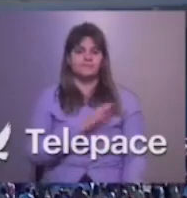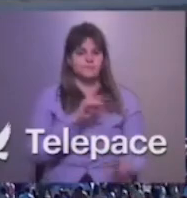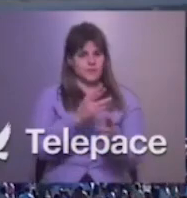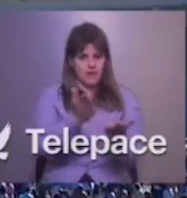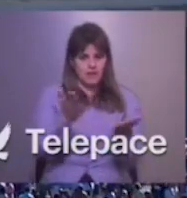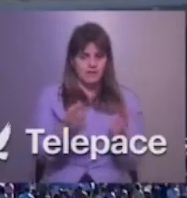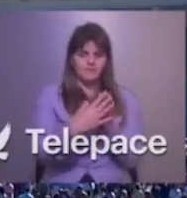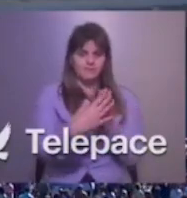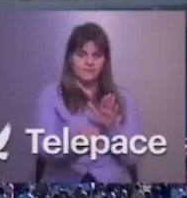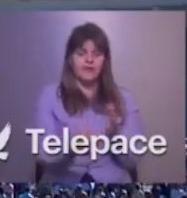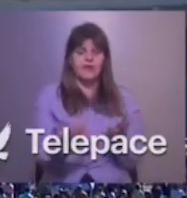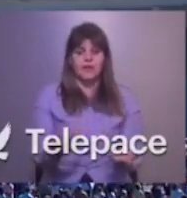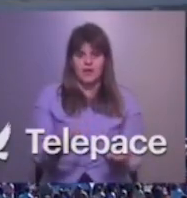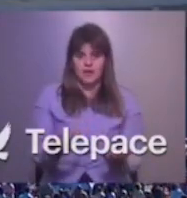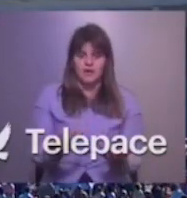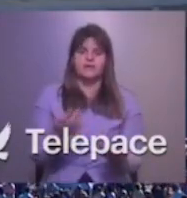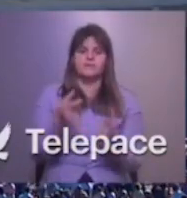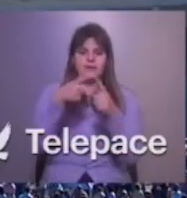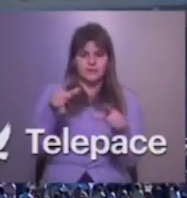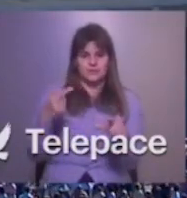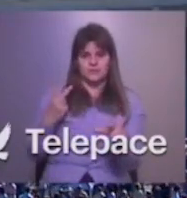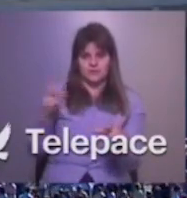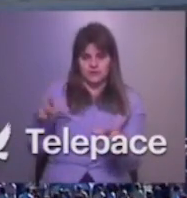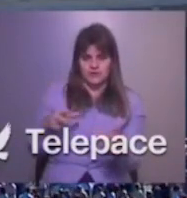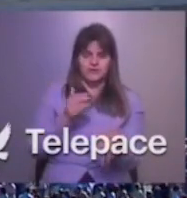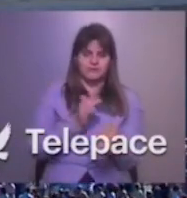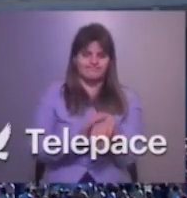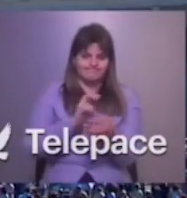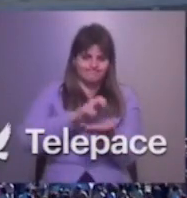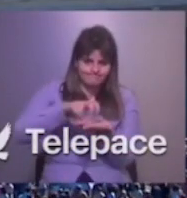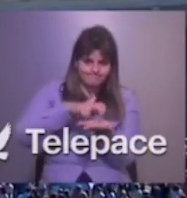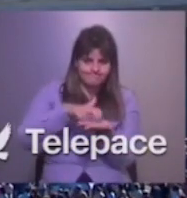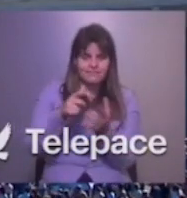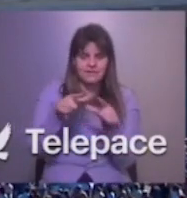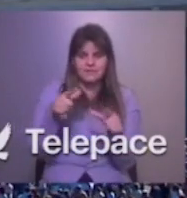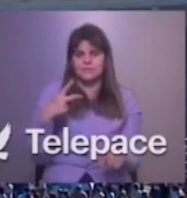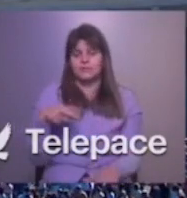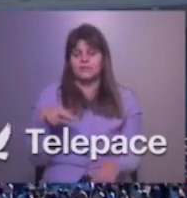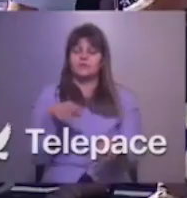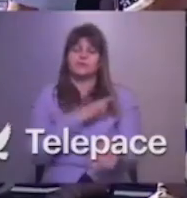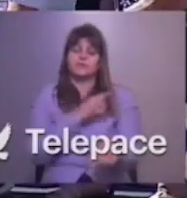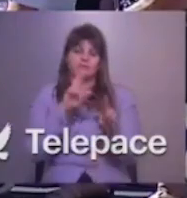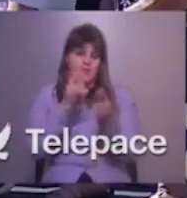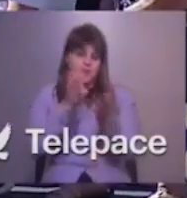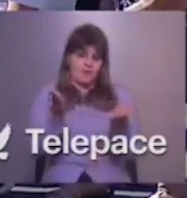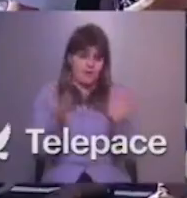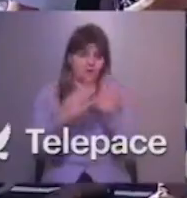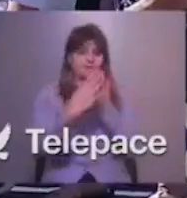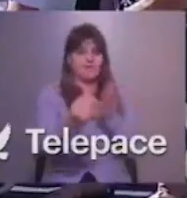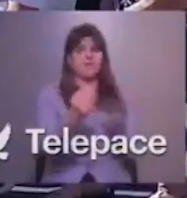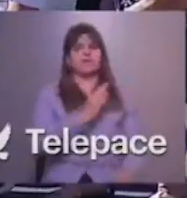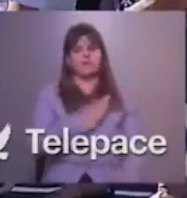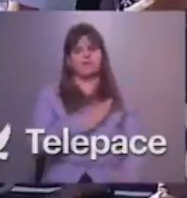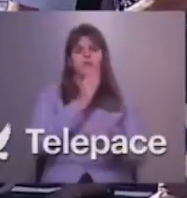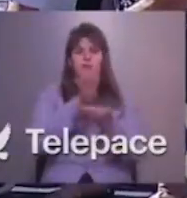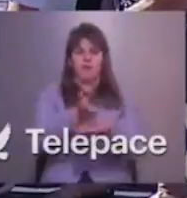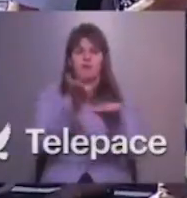Saúdo agora todos os peregrinos de língua portuguesa. O Senhor esteja convosco.